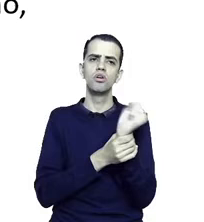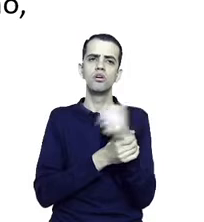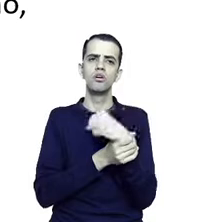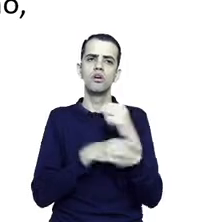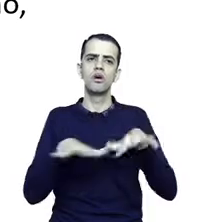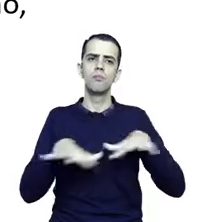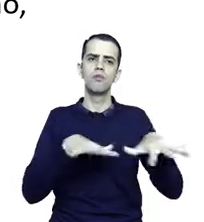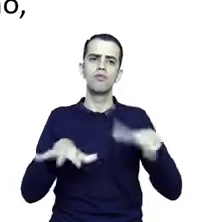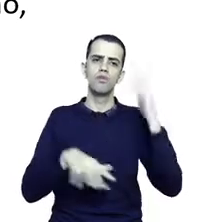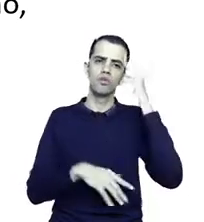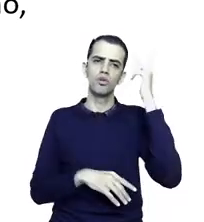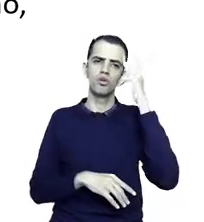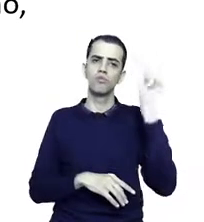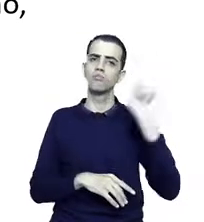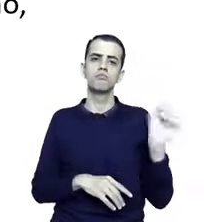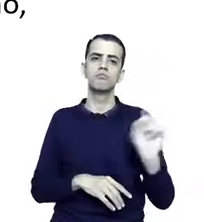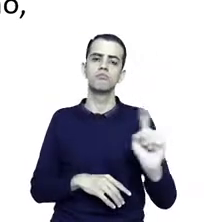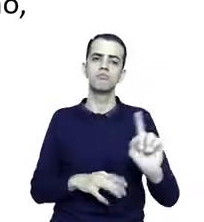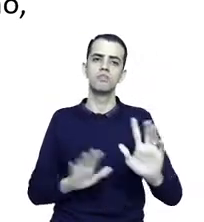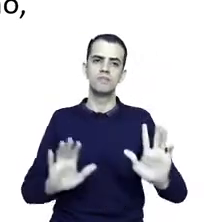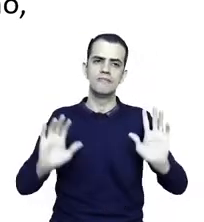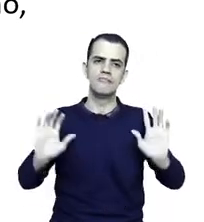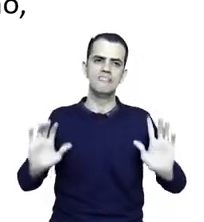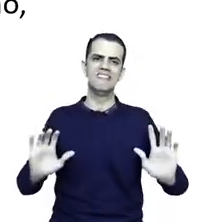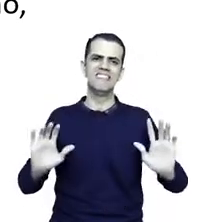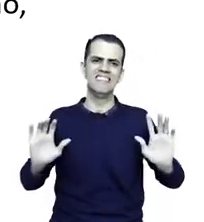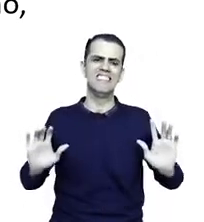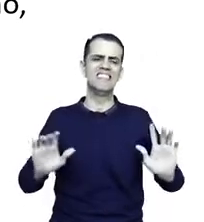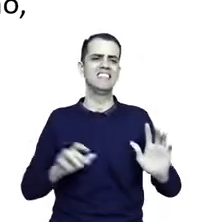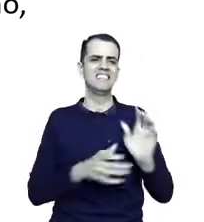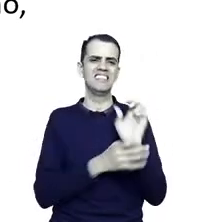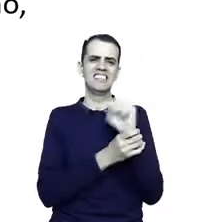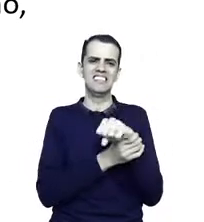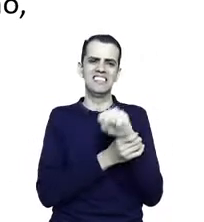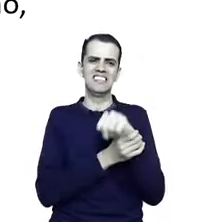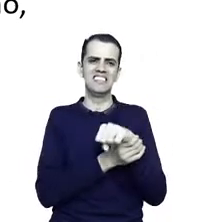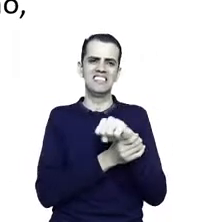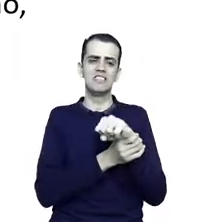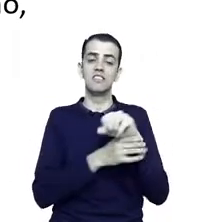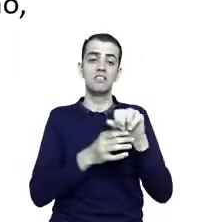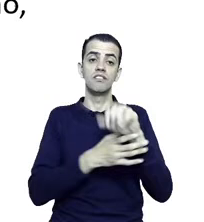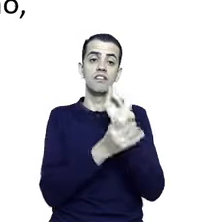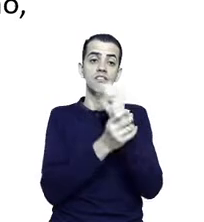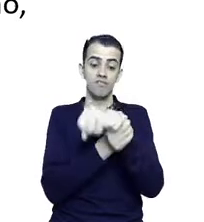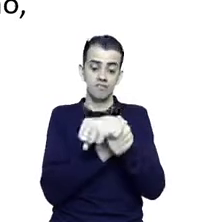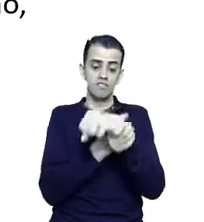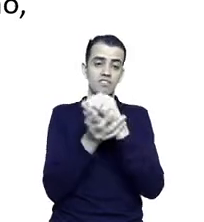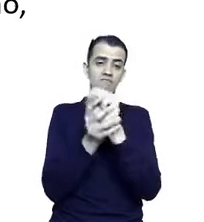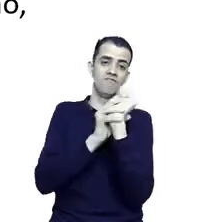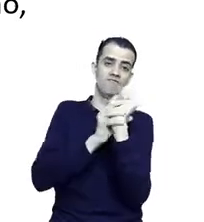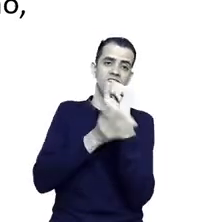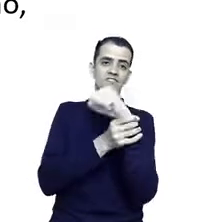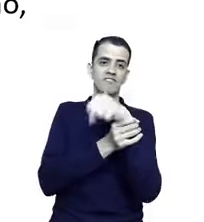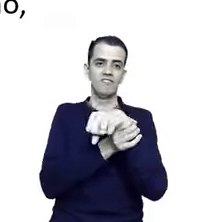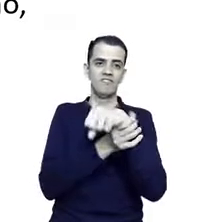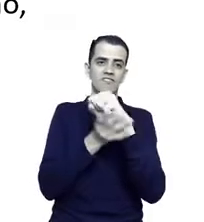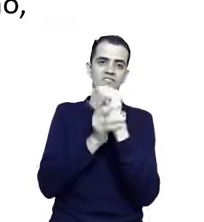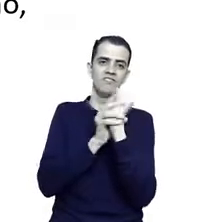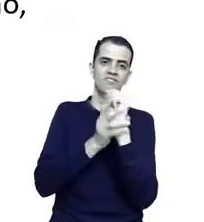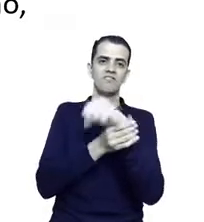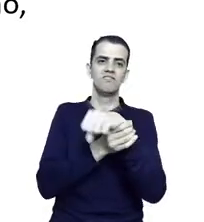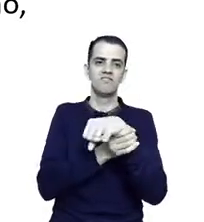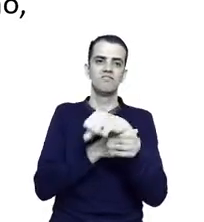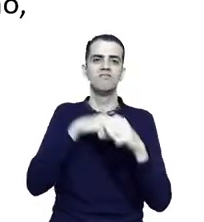principalmente de flexão, e além disso, dor com os movimentos de força de preensão e flexão do punho. Realizou um período